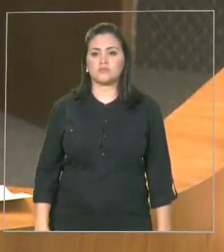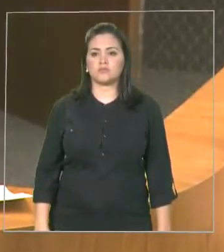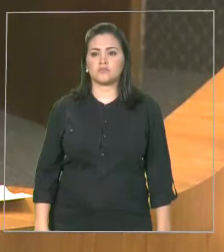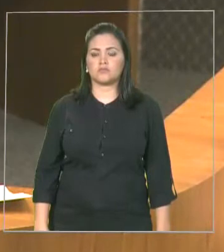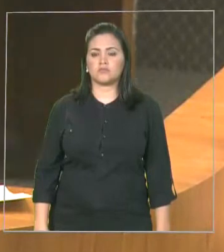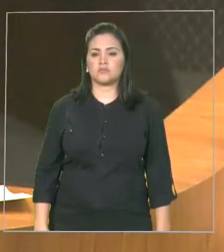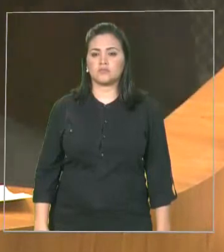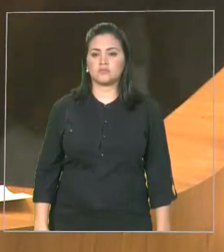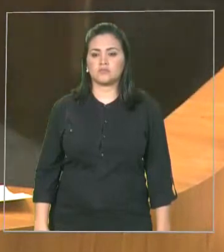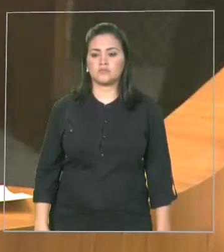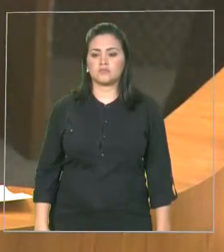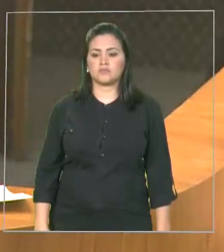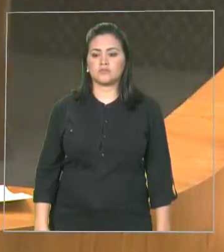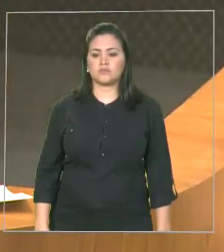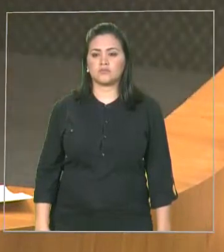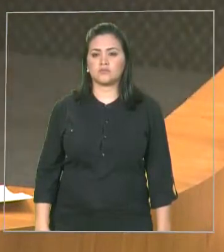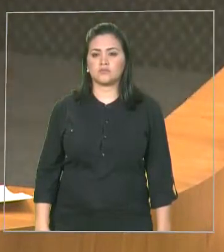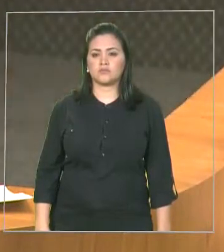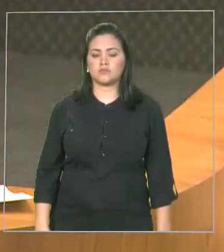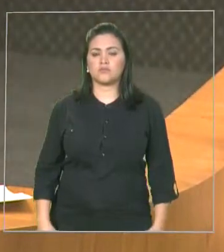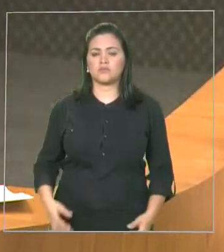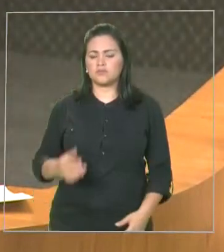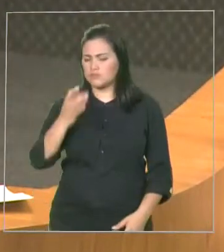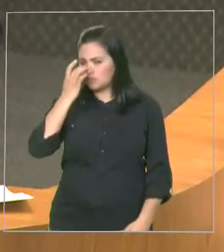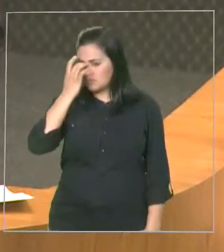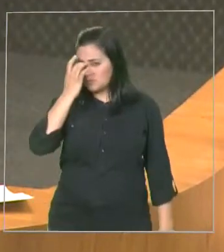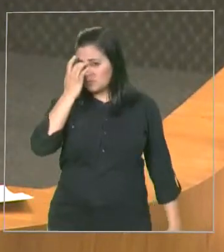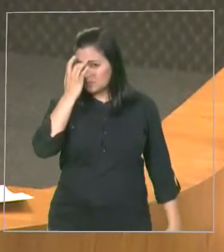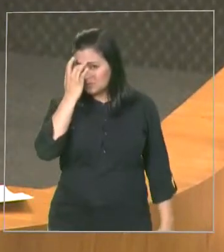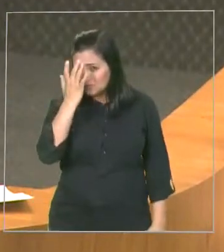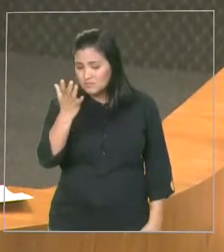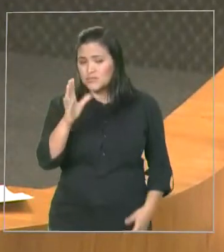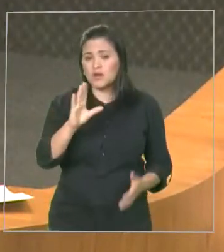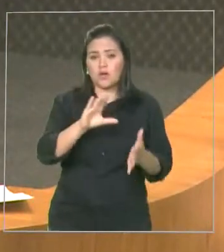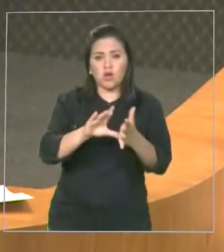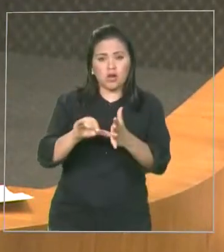um modelo que facilita a corrupção,